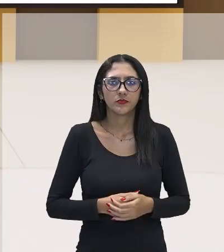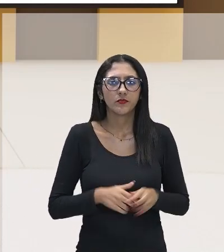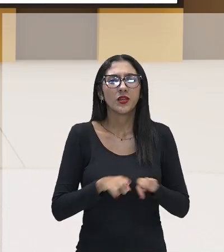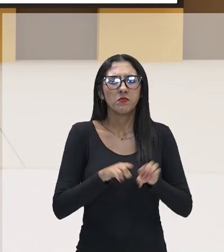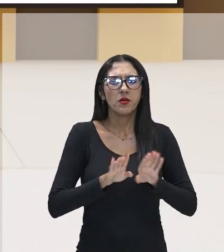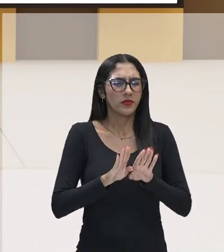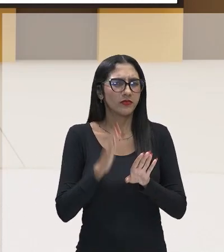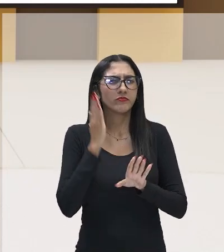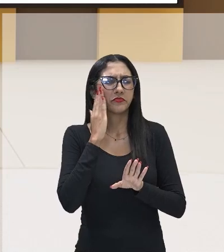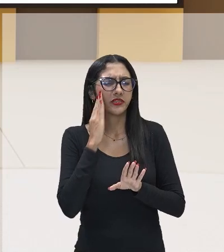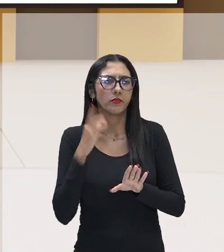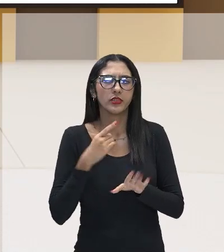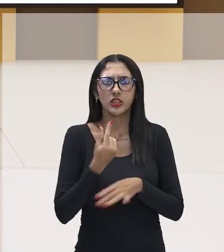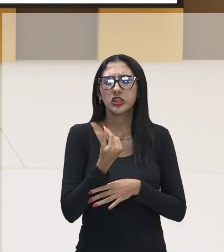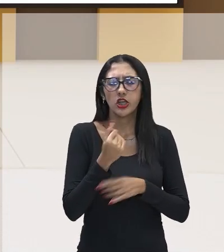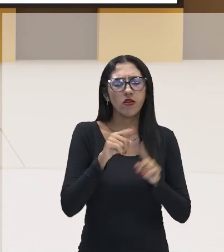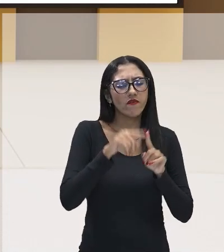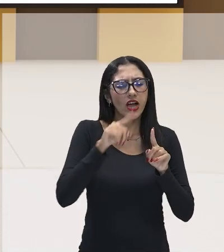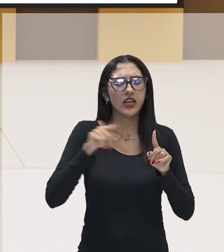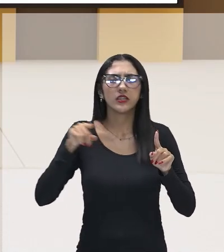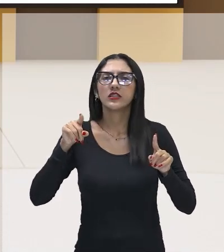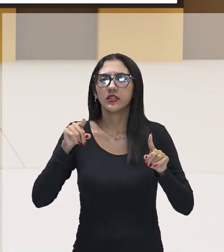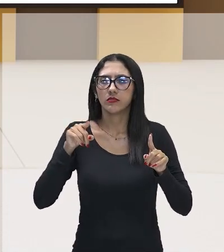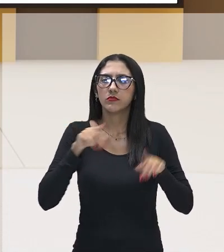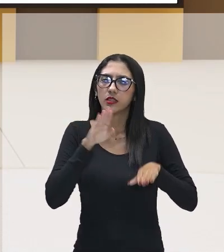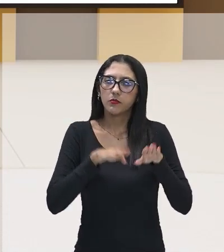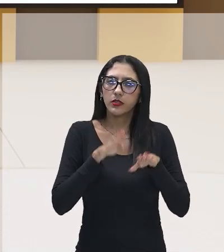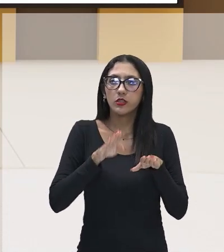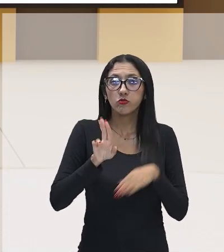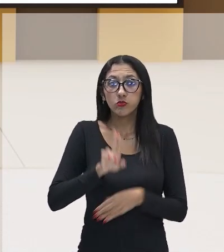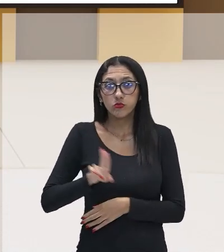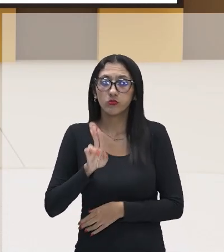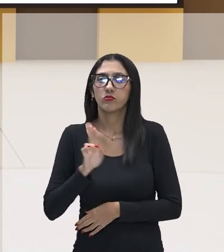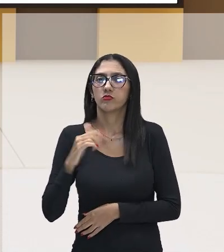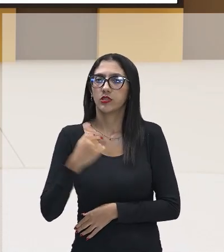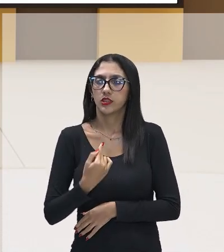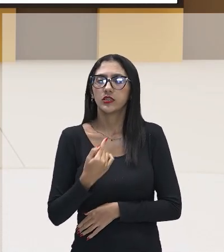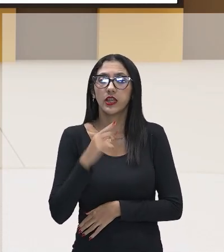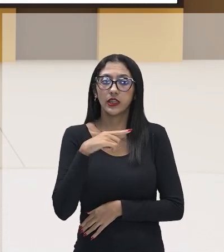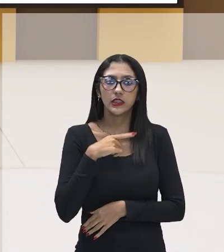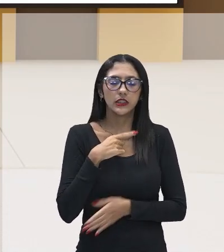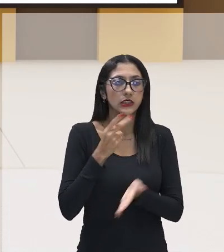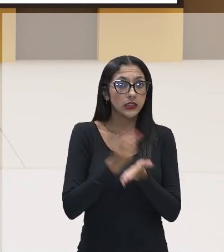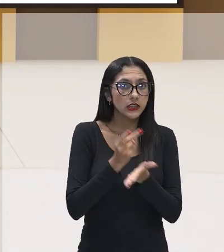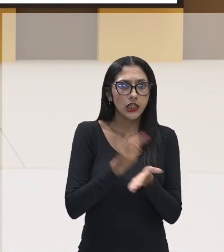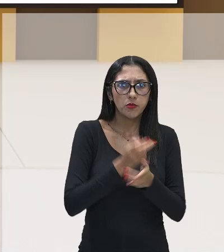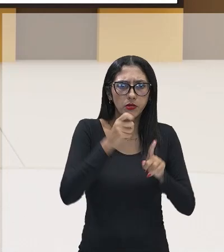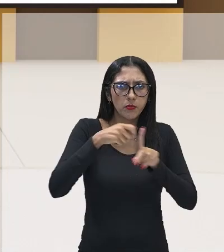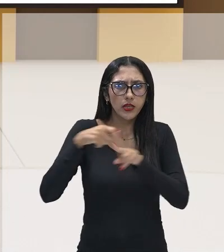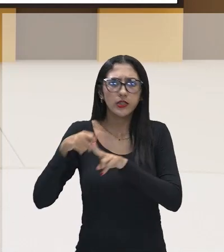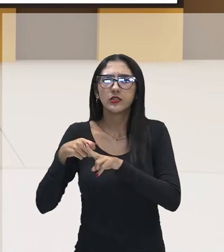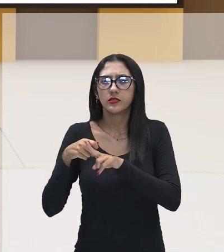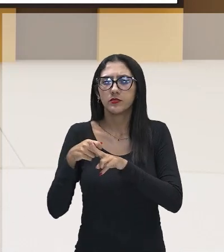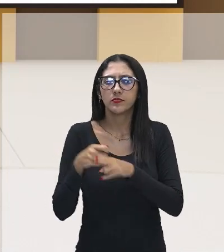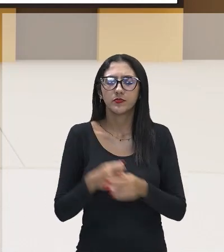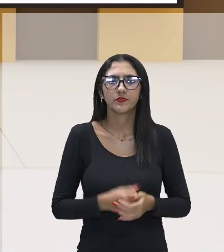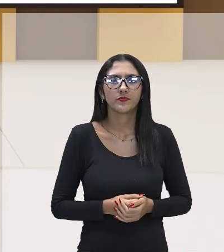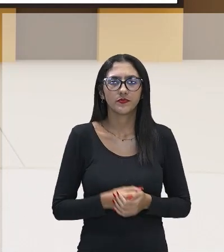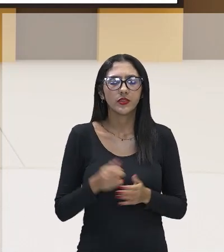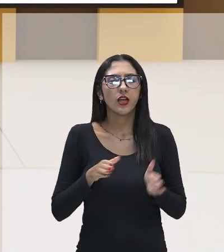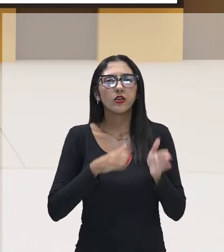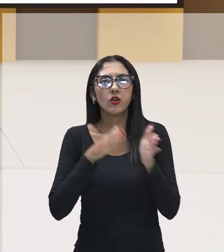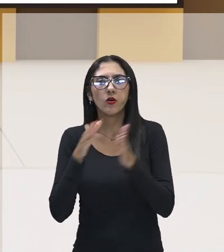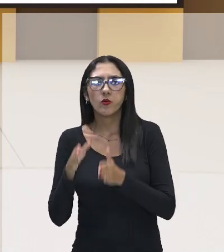aquela alteração no seu valor, dependendo do nosso consumo. Isso são despesas fixas. E o que são despesas